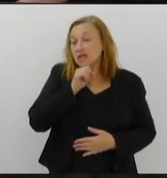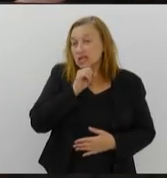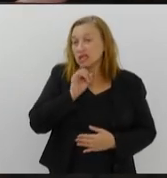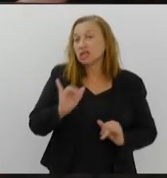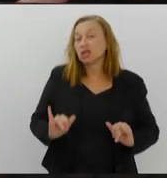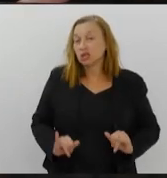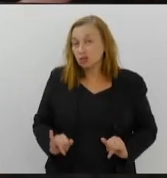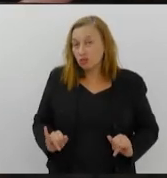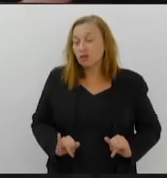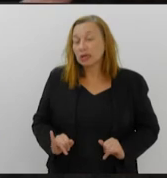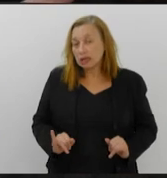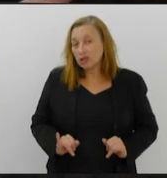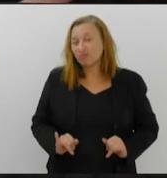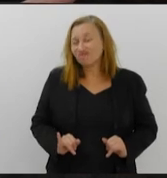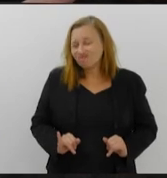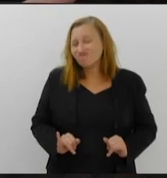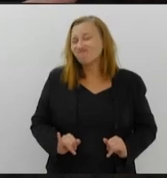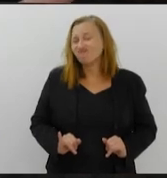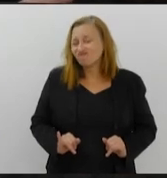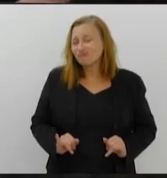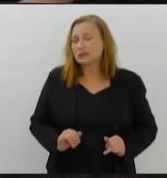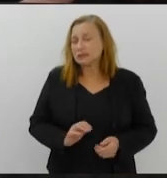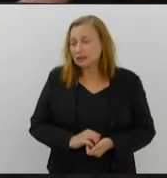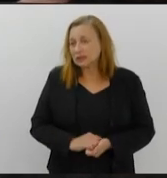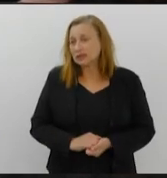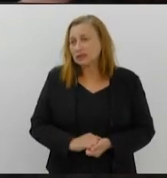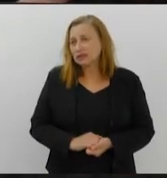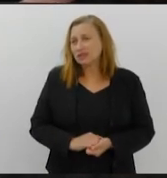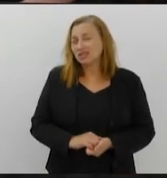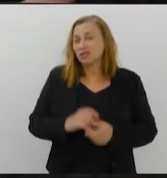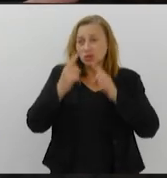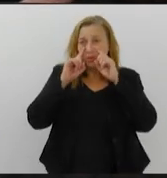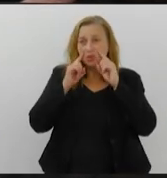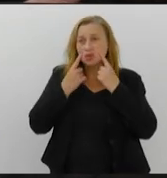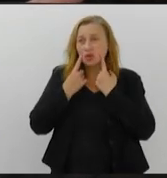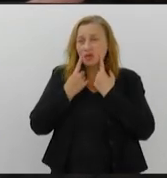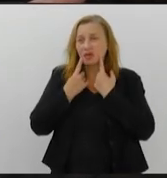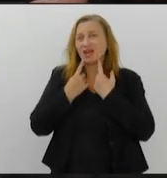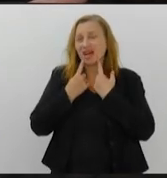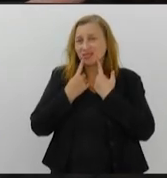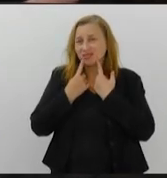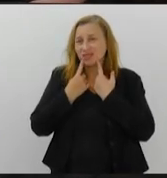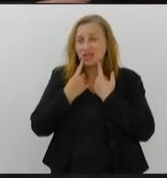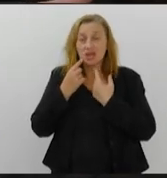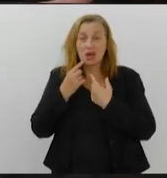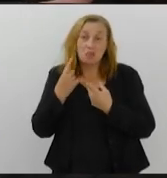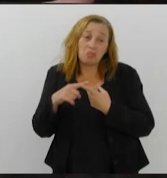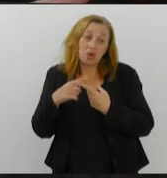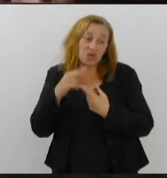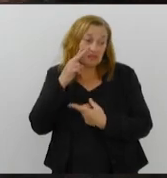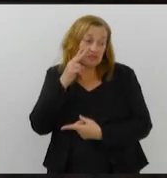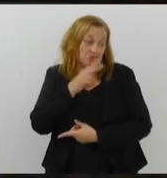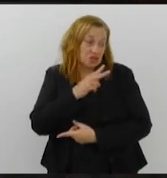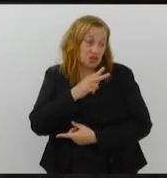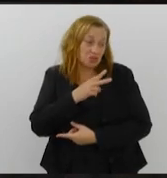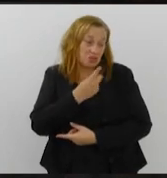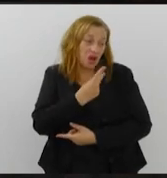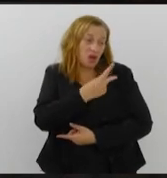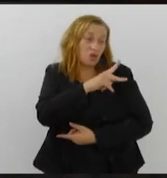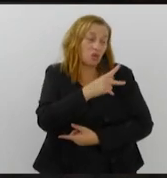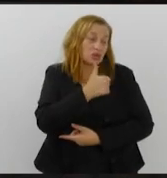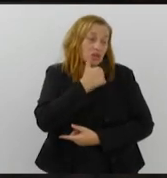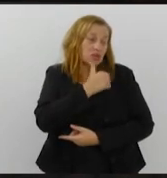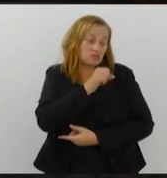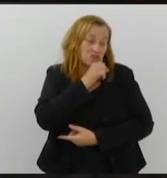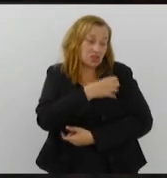por essa tortura, essa violência, e choravam amargamente, porque ficava vendo as